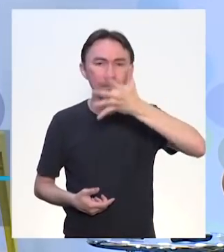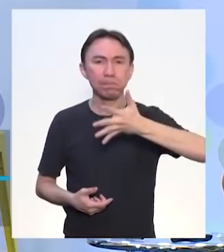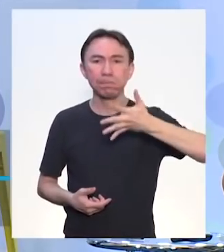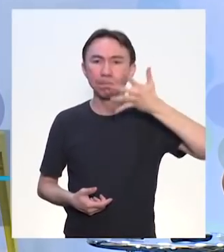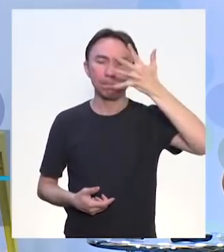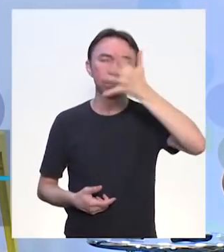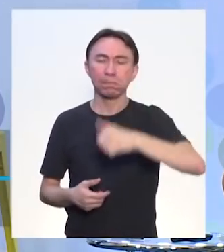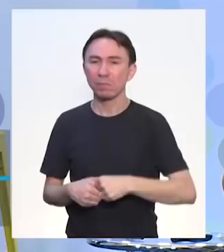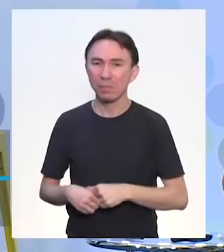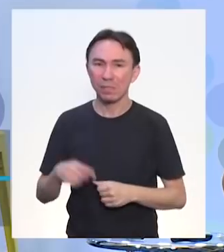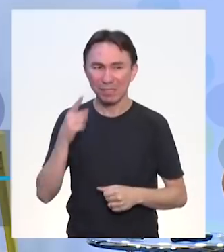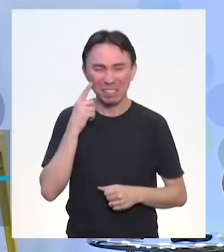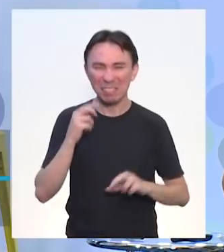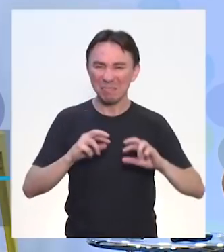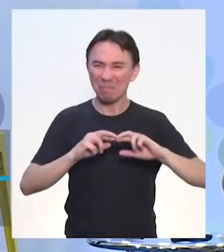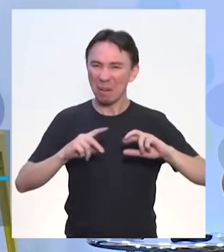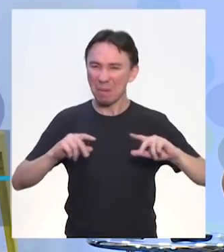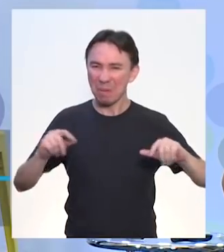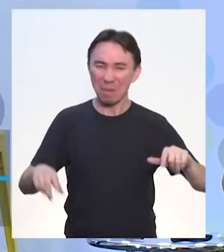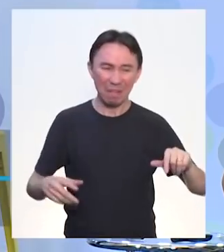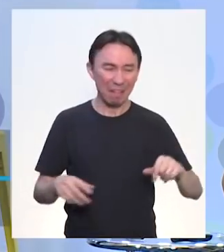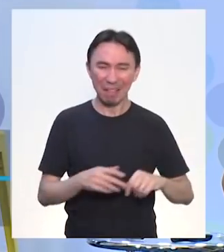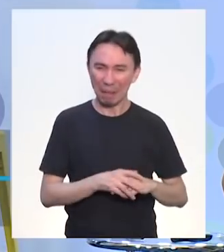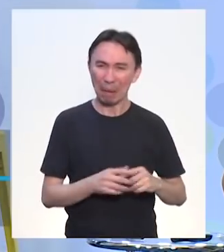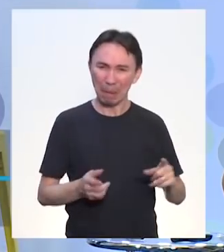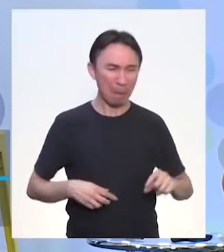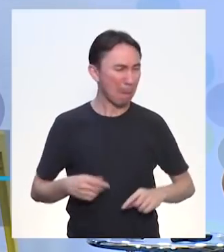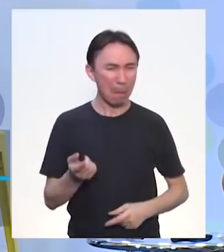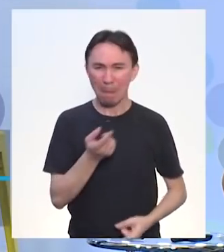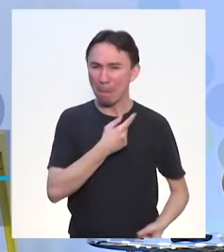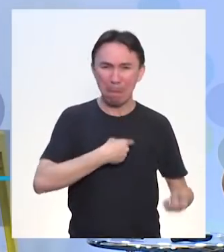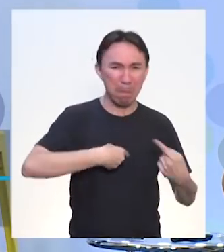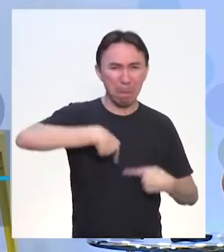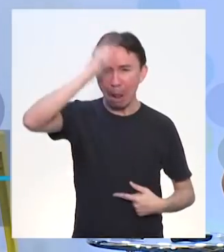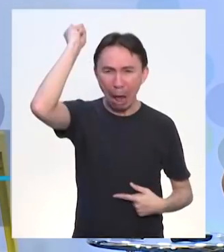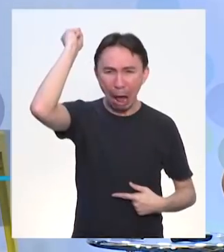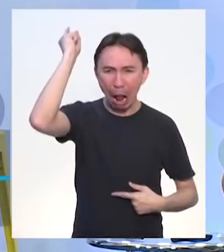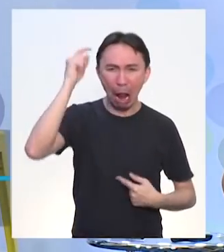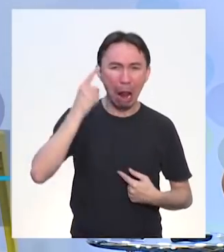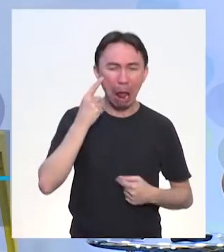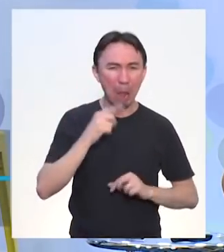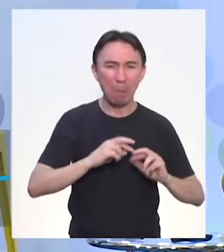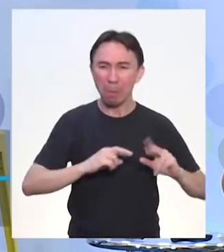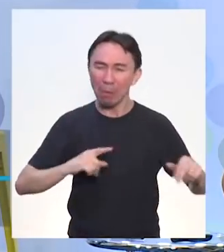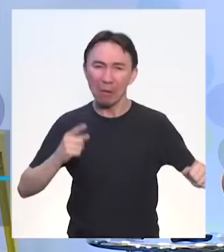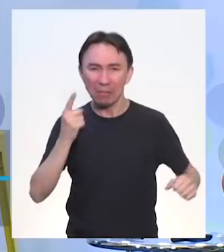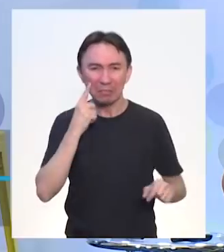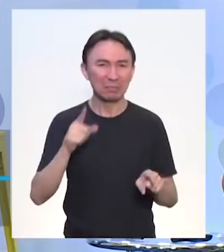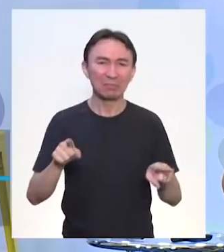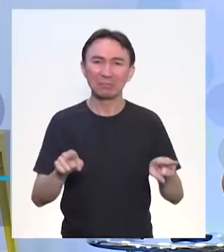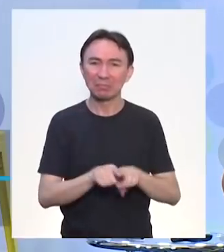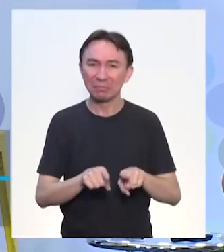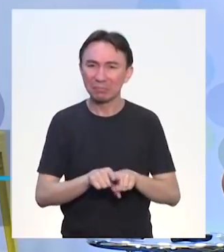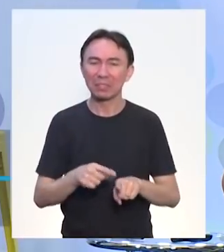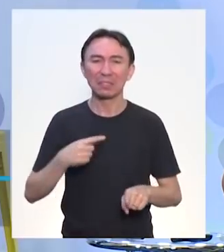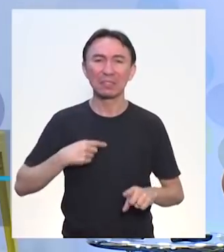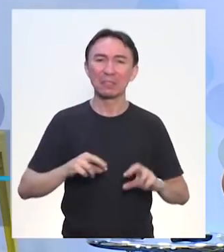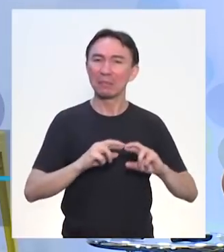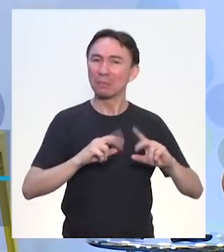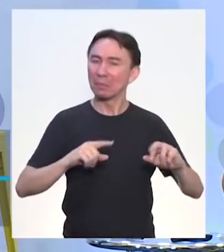extremamente radical que ele tem, produto da época, eugenia,